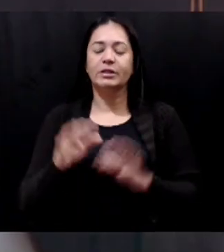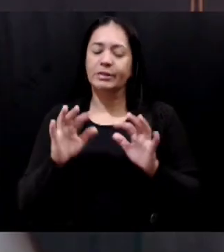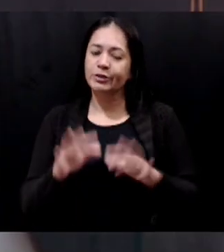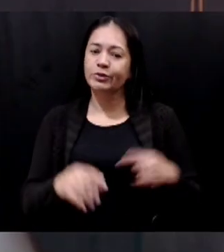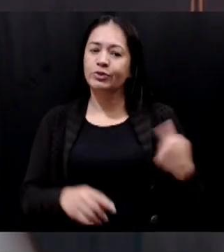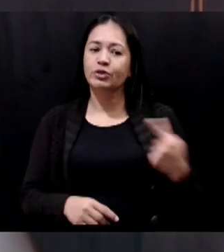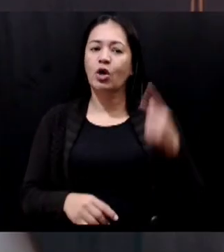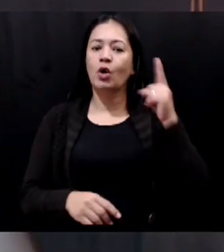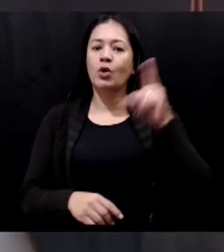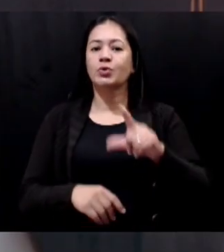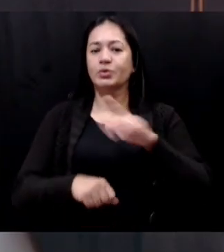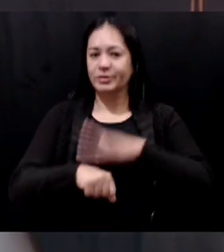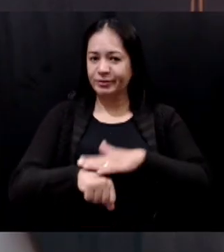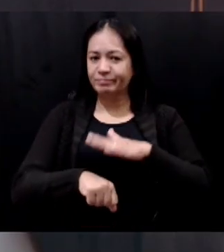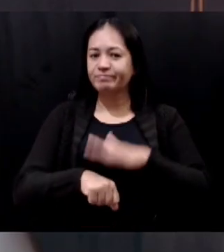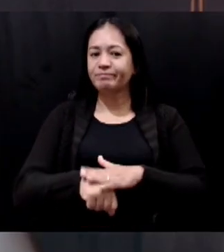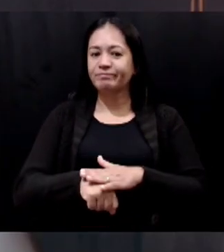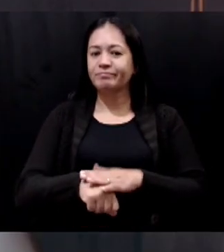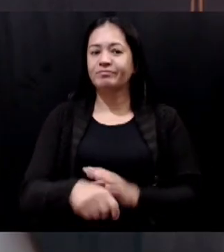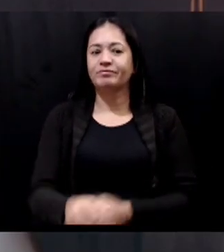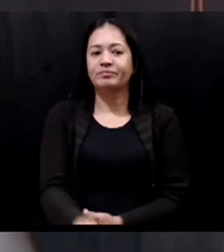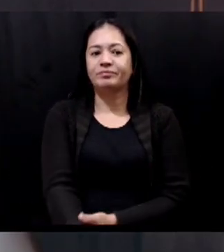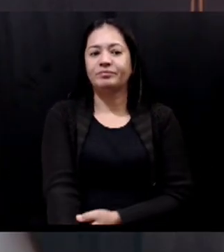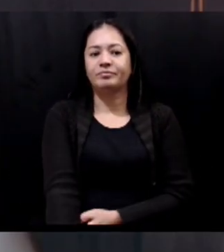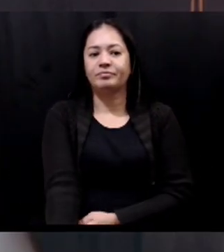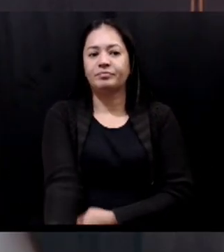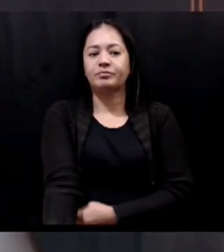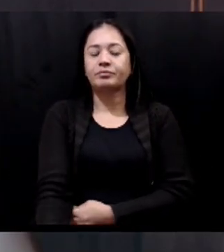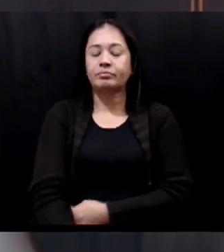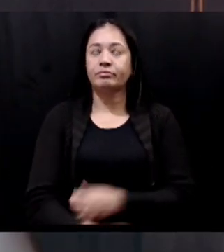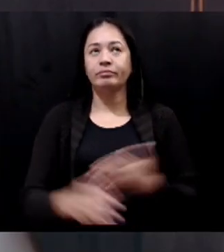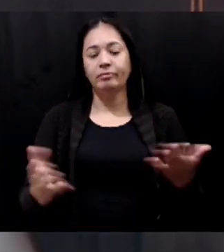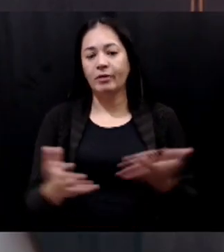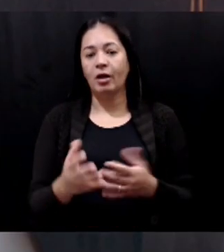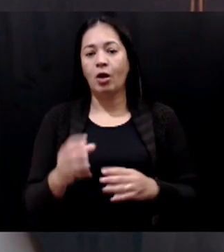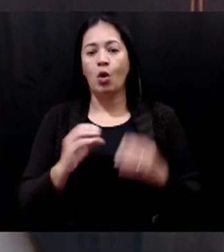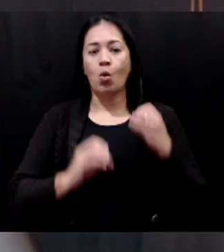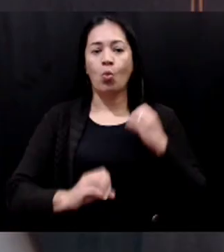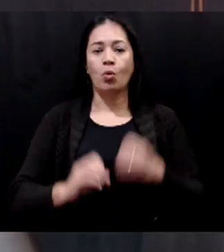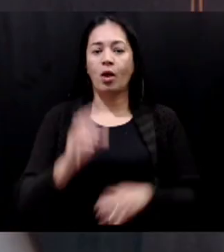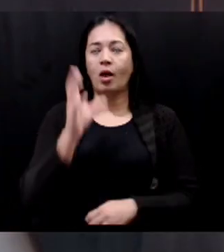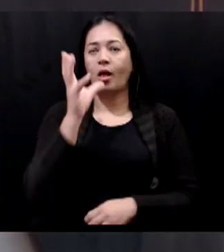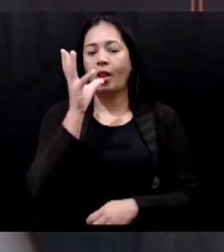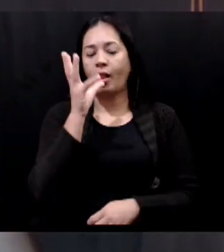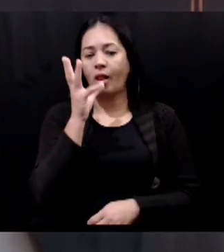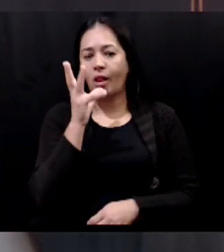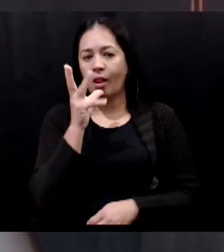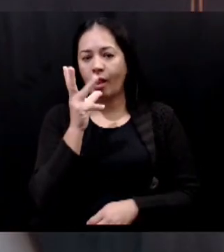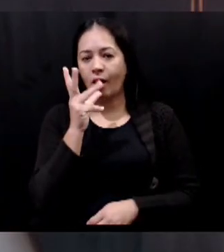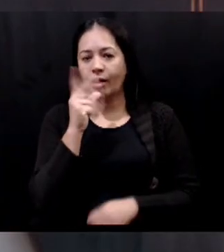tá? Agora, o metabolismo, ele não é lento de uma maneira geral, não. São